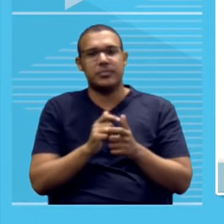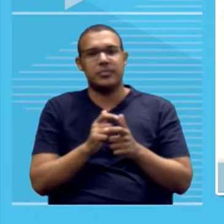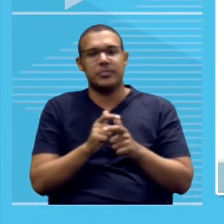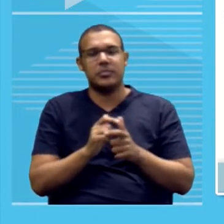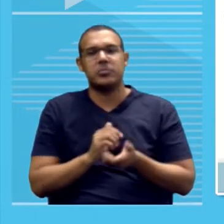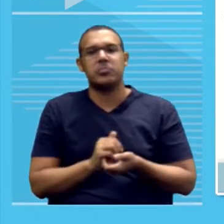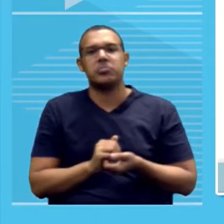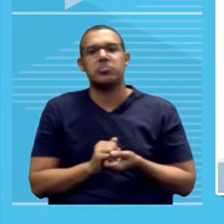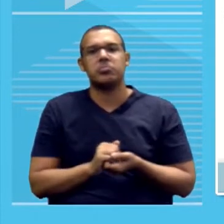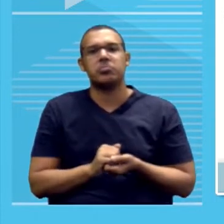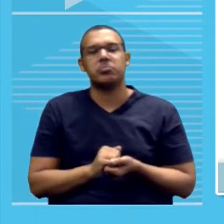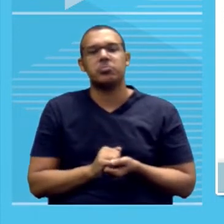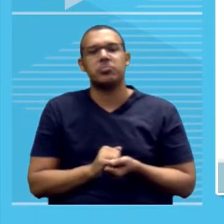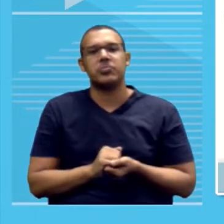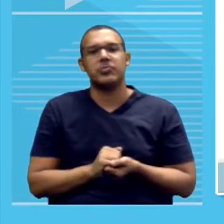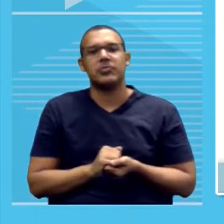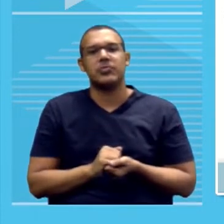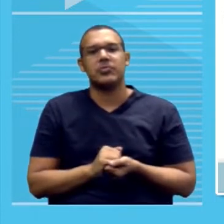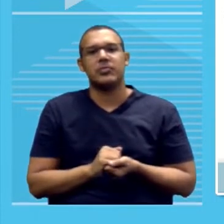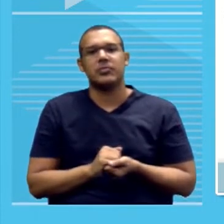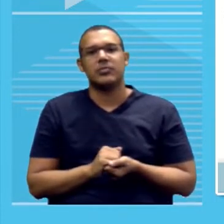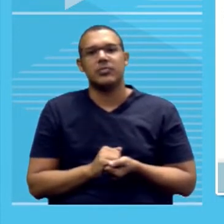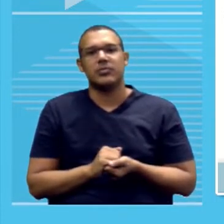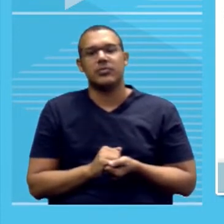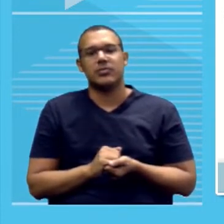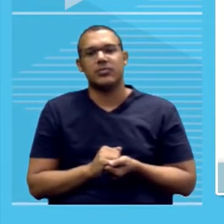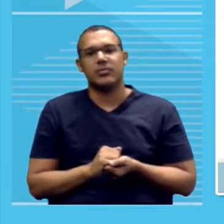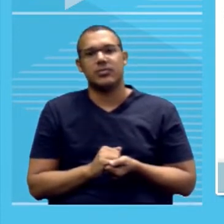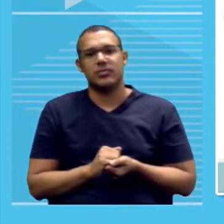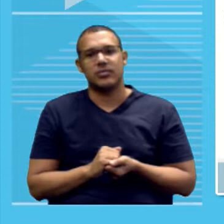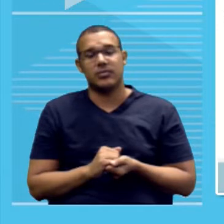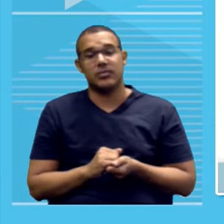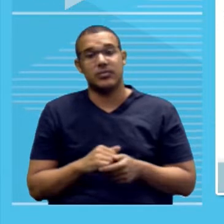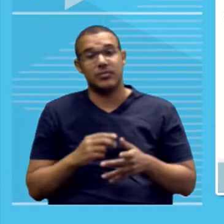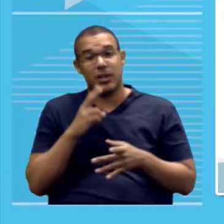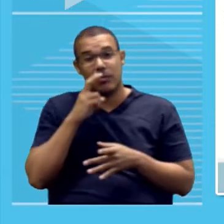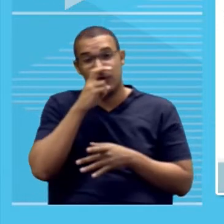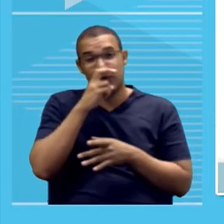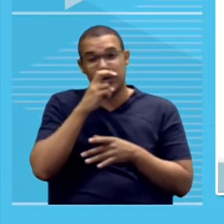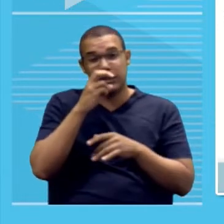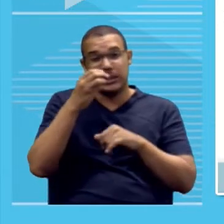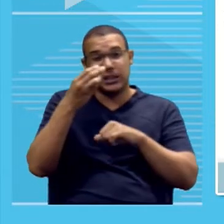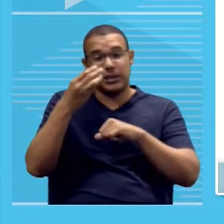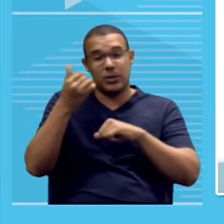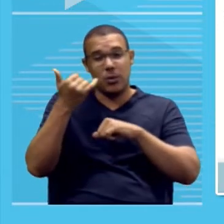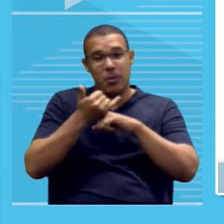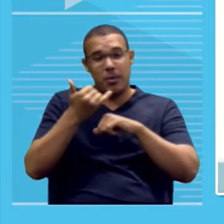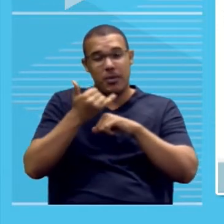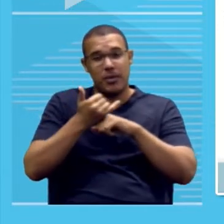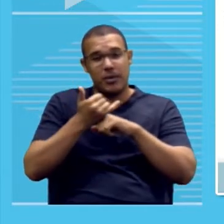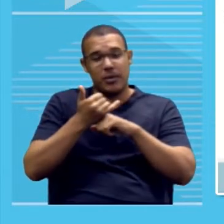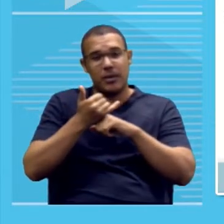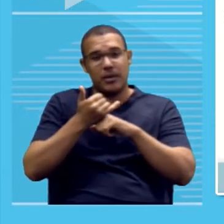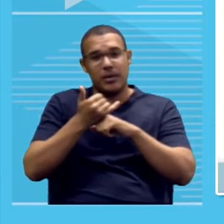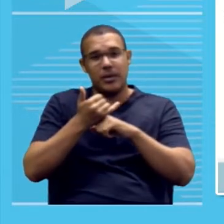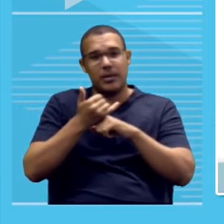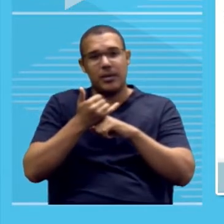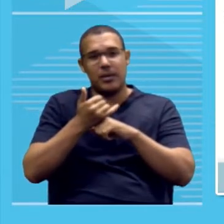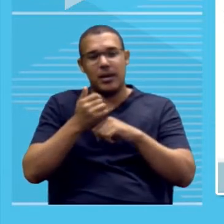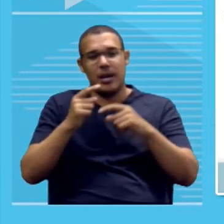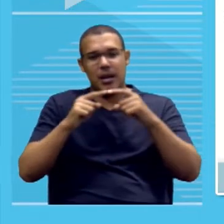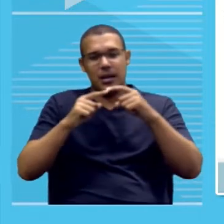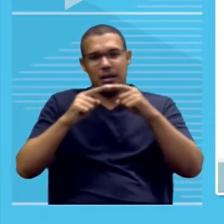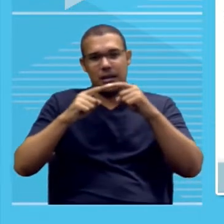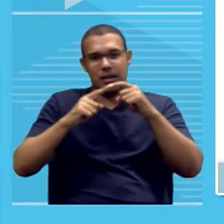dilatar e contrair, dilatar e contrair. Quando ele faz isso, você está forçando o metal. Chega um ponto que você forçou tanto que ele